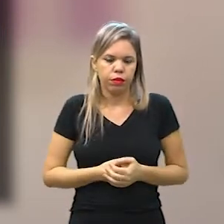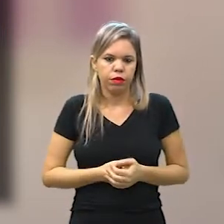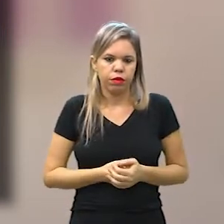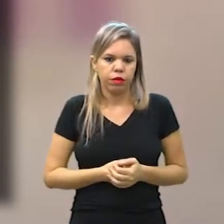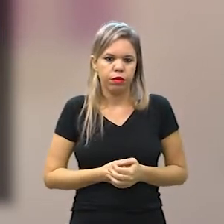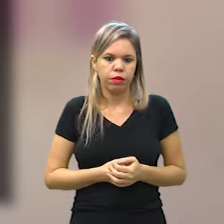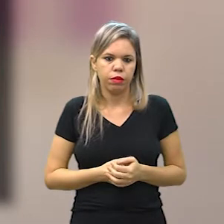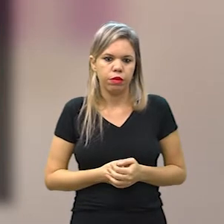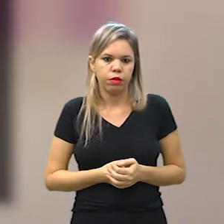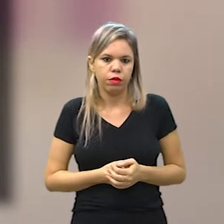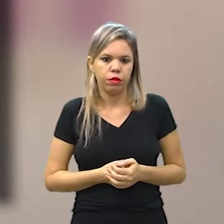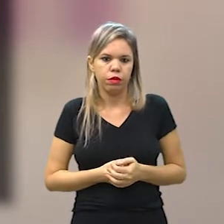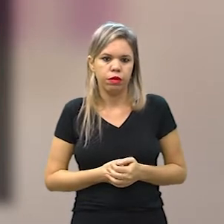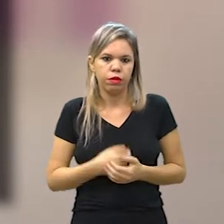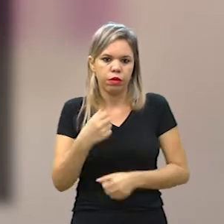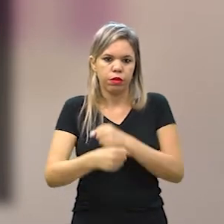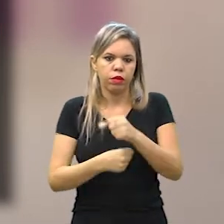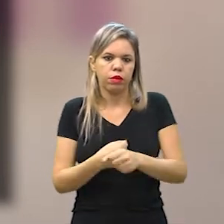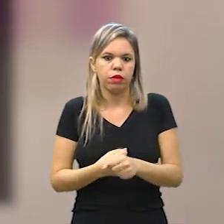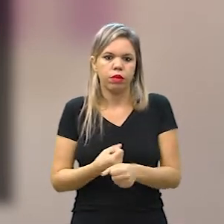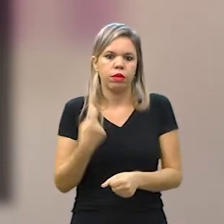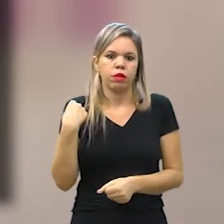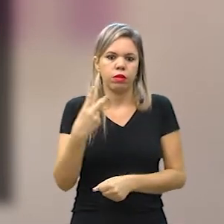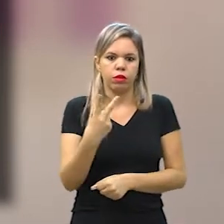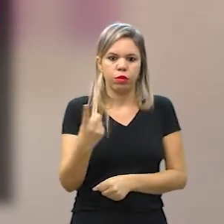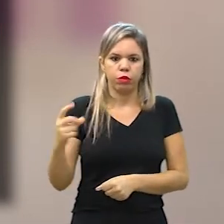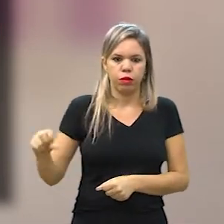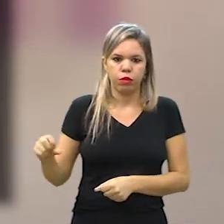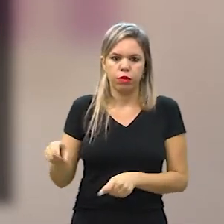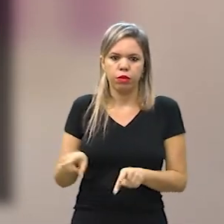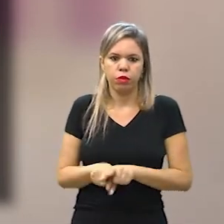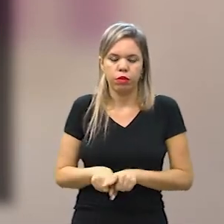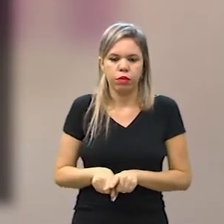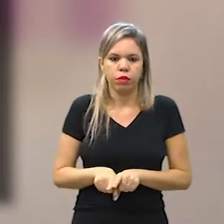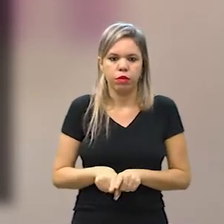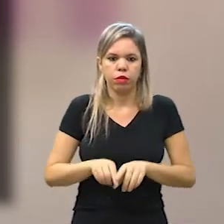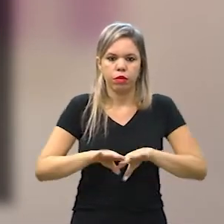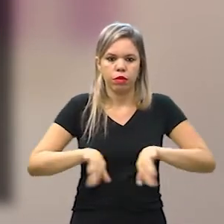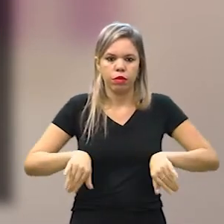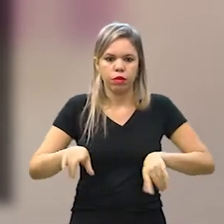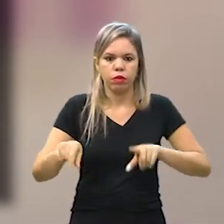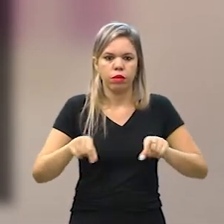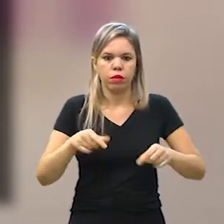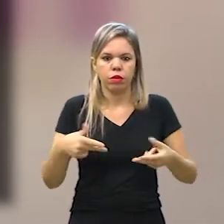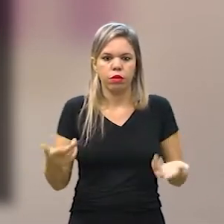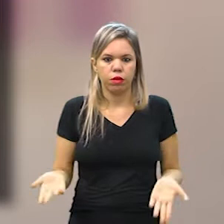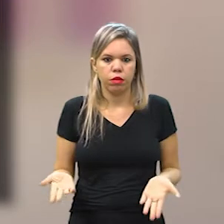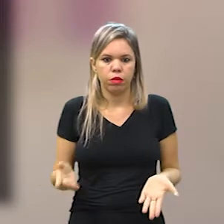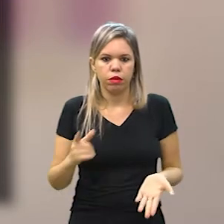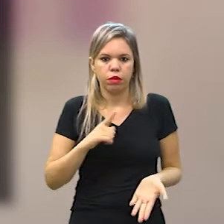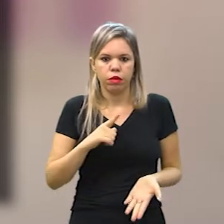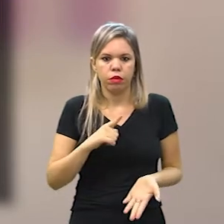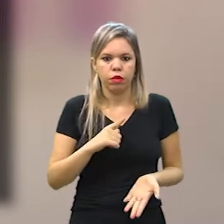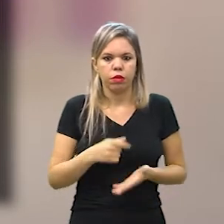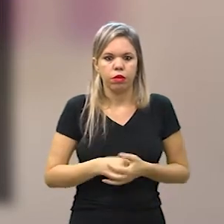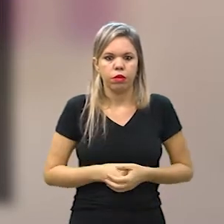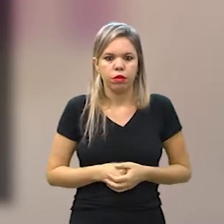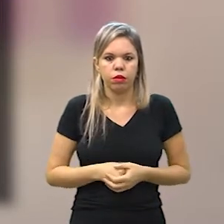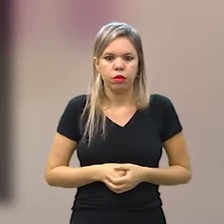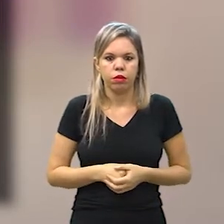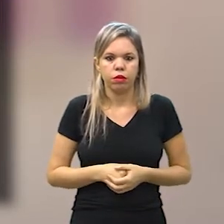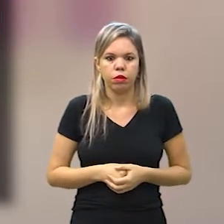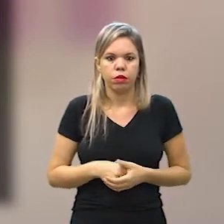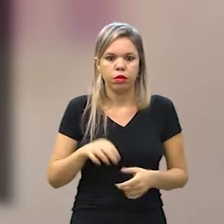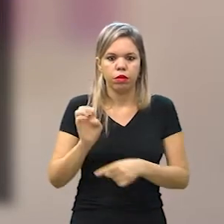que o ano passado, em 2019, até eu separei aqui, nós tivemos,